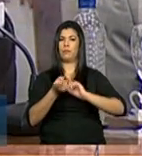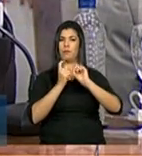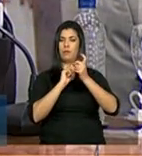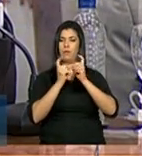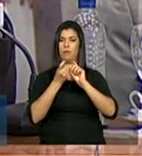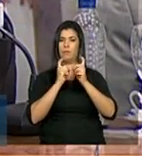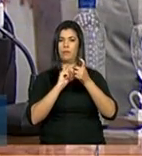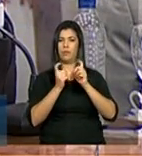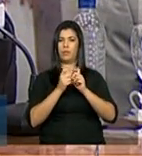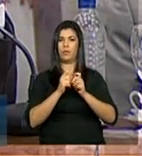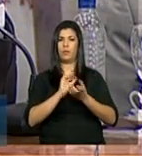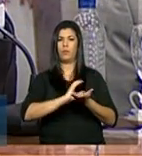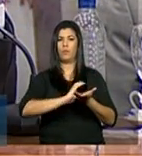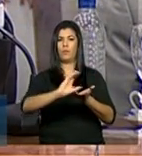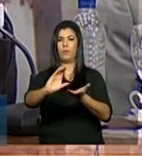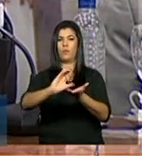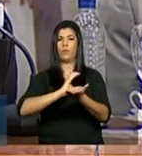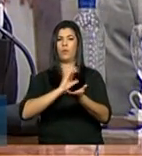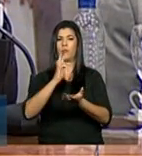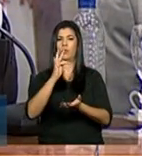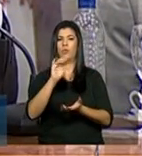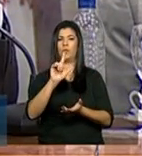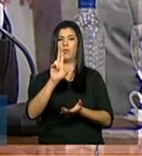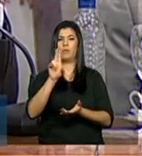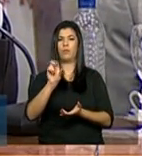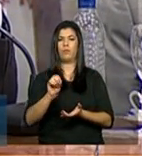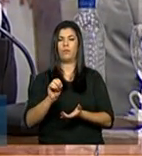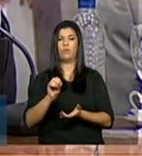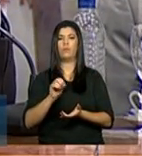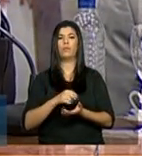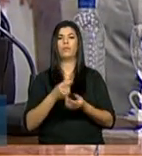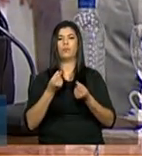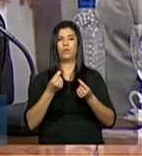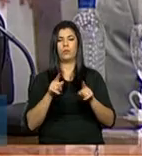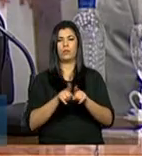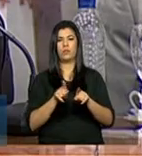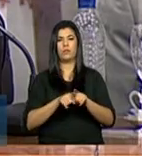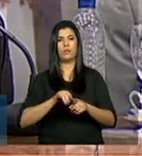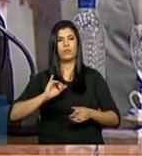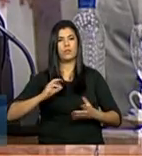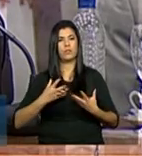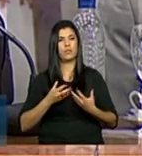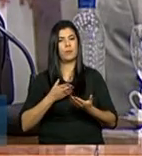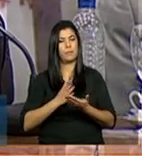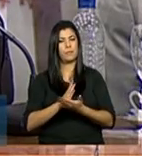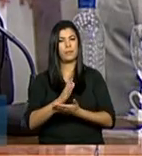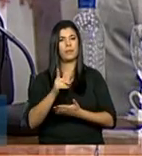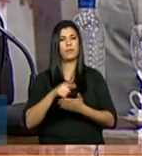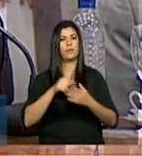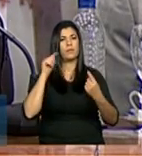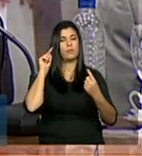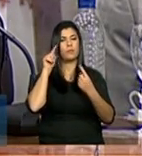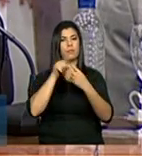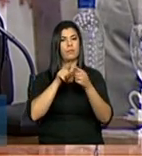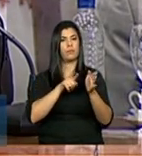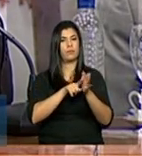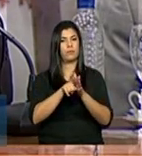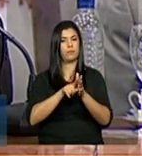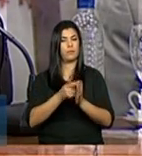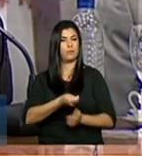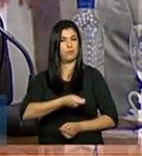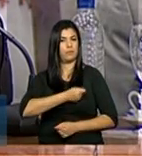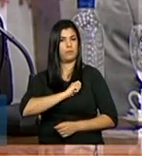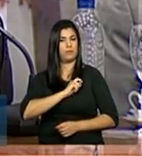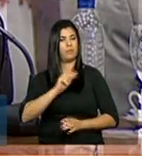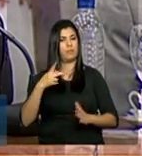administrou os fluxos financeiros até que se tivesse aprovada a alteração da meta fiscal,